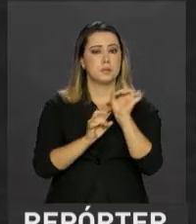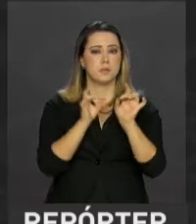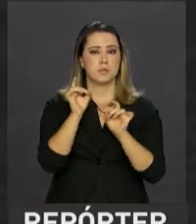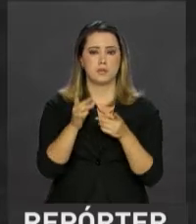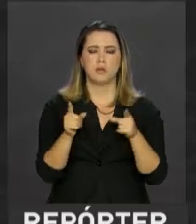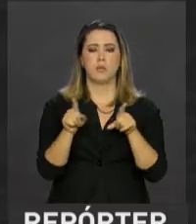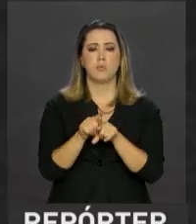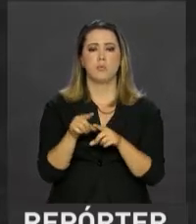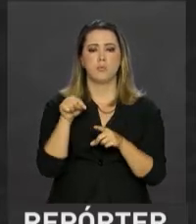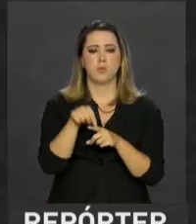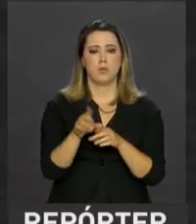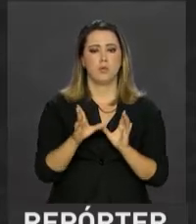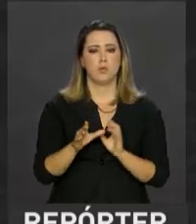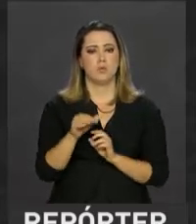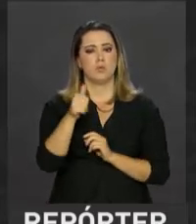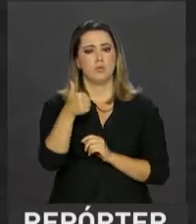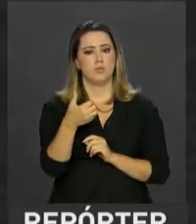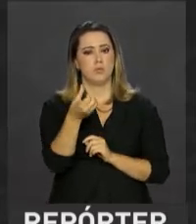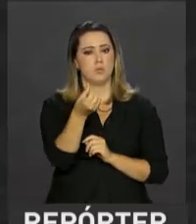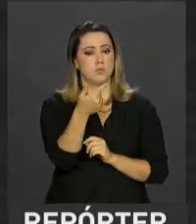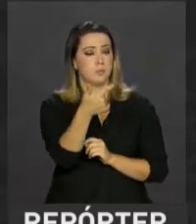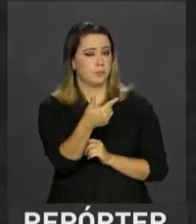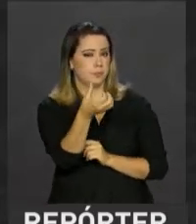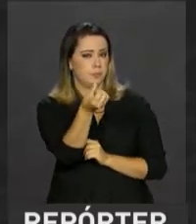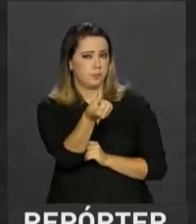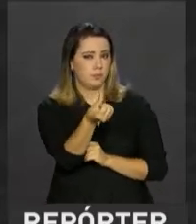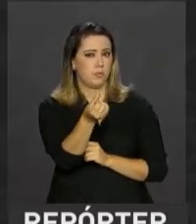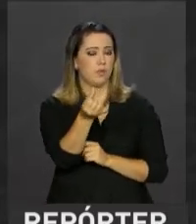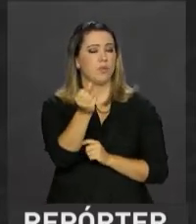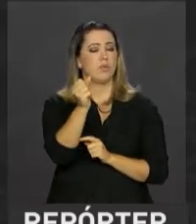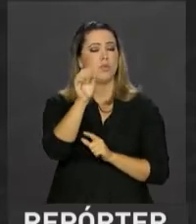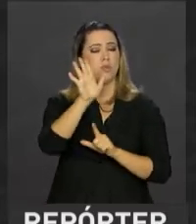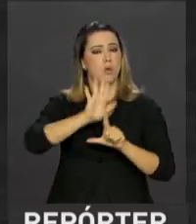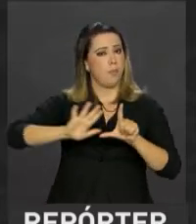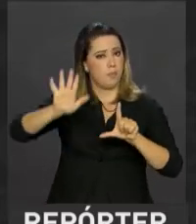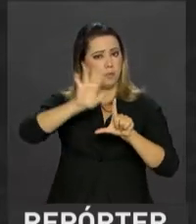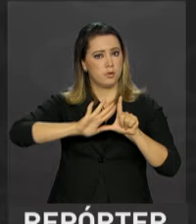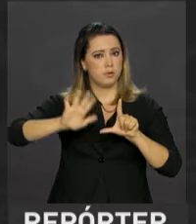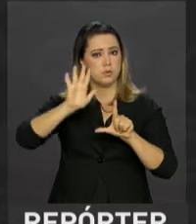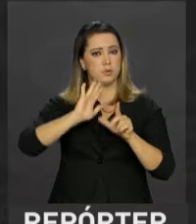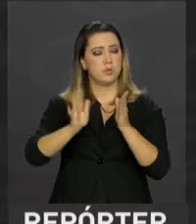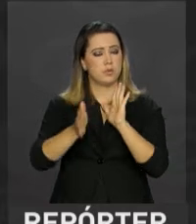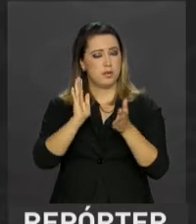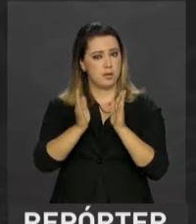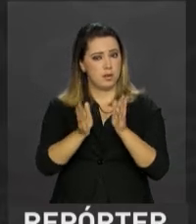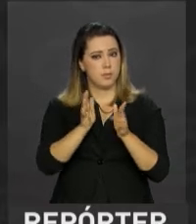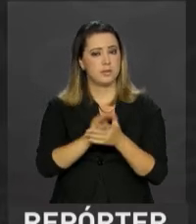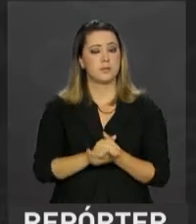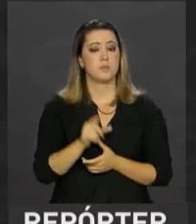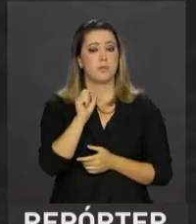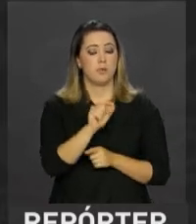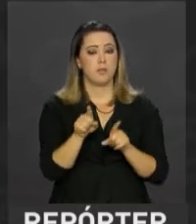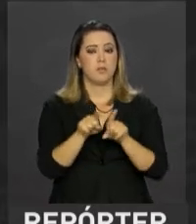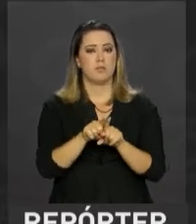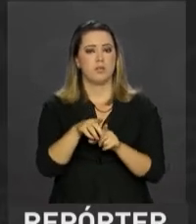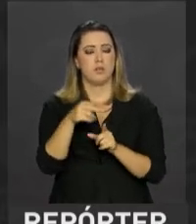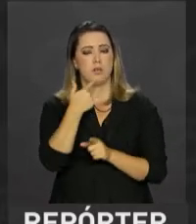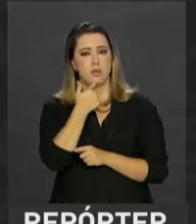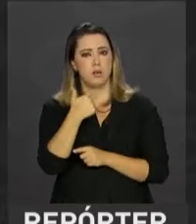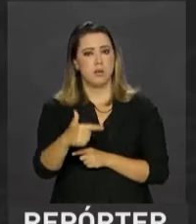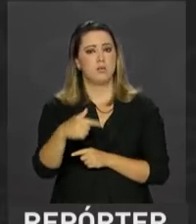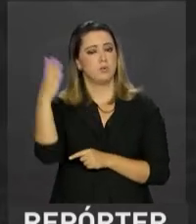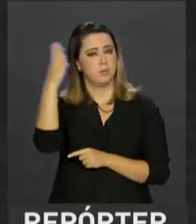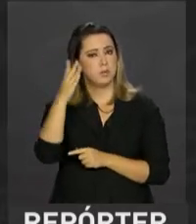especializado deixes mais de 1.600 realizaram vídeo provas traduzidas em libras a língua brasileira de